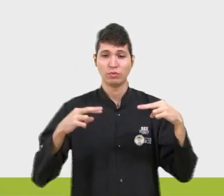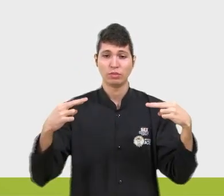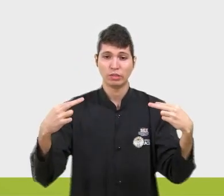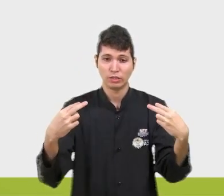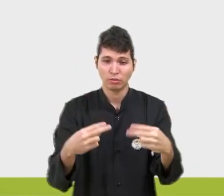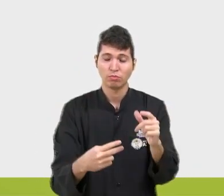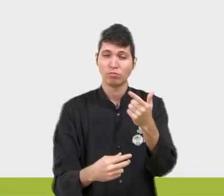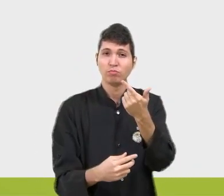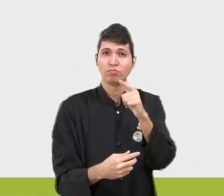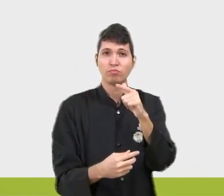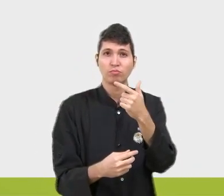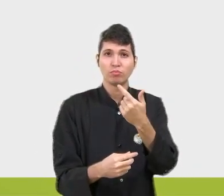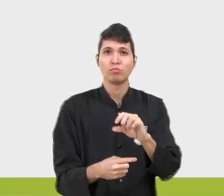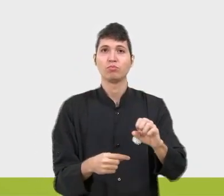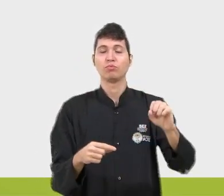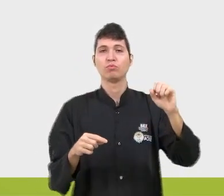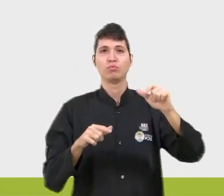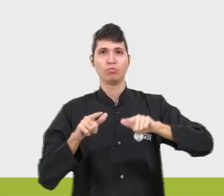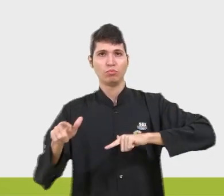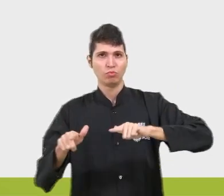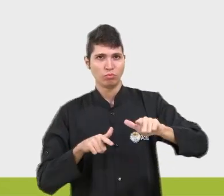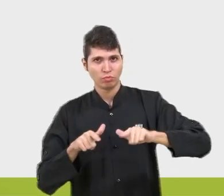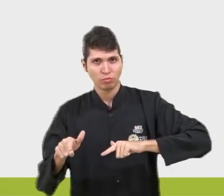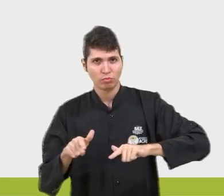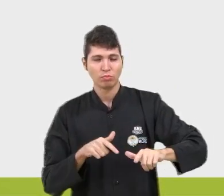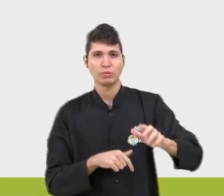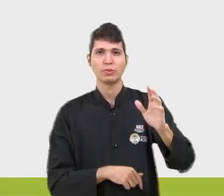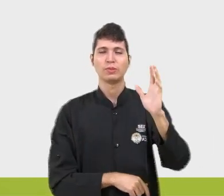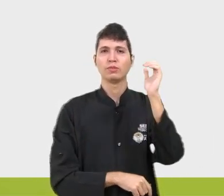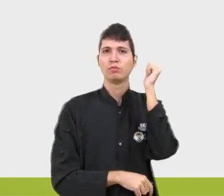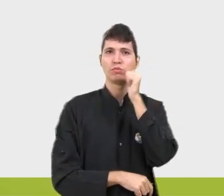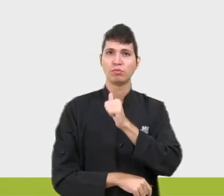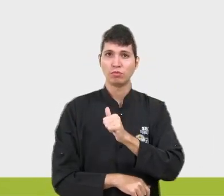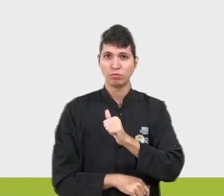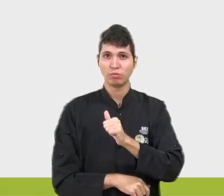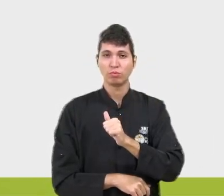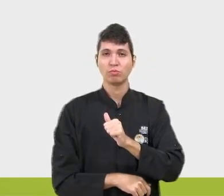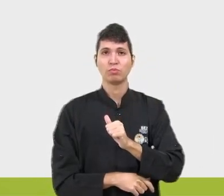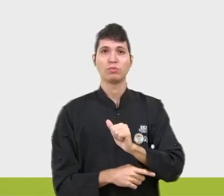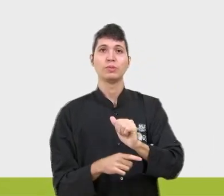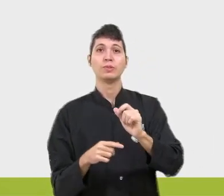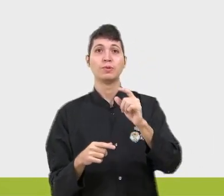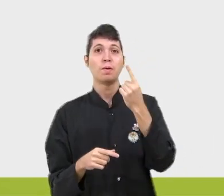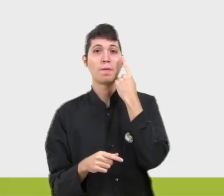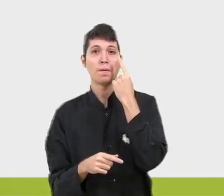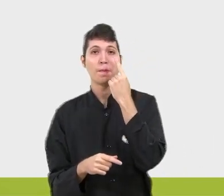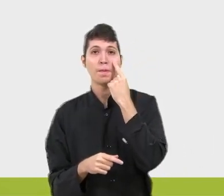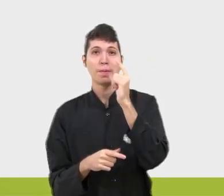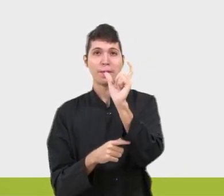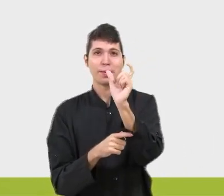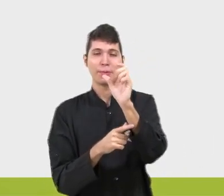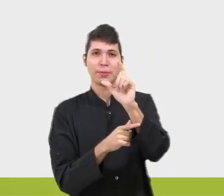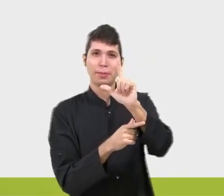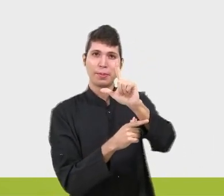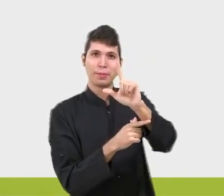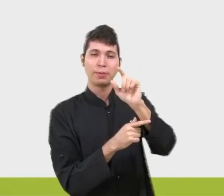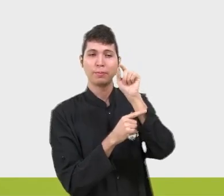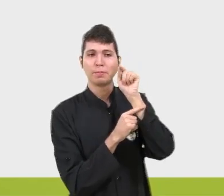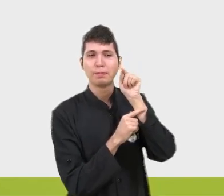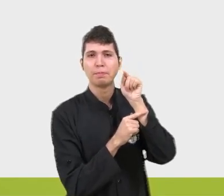do trabalho de cuidado realizado pela mulher. Logo, olha só, pontuou,